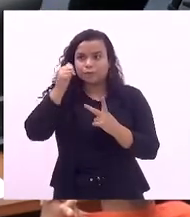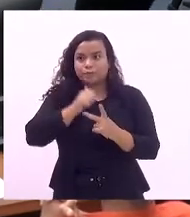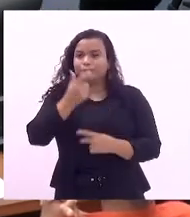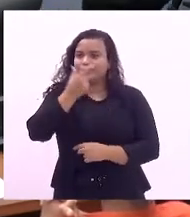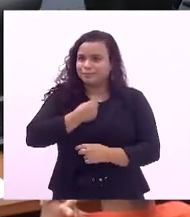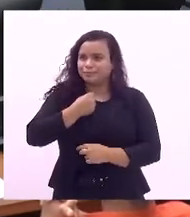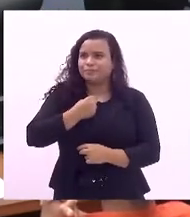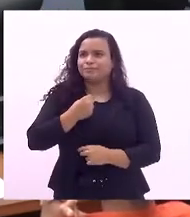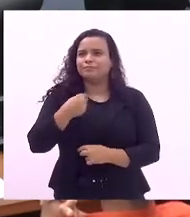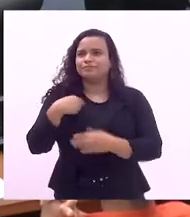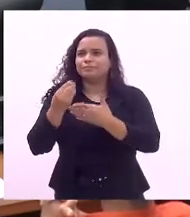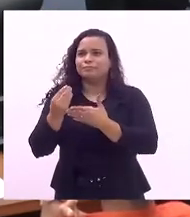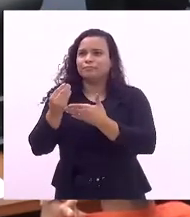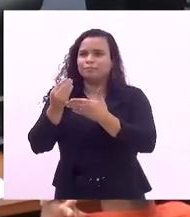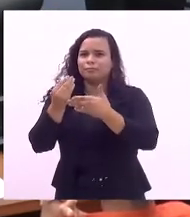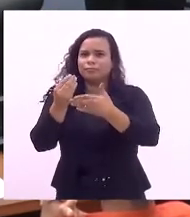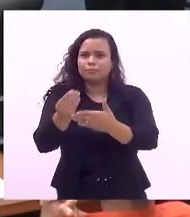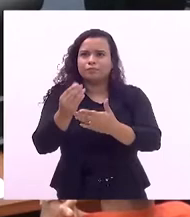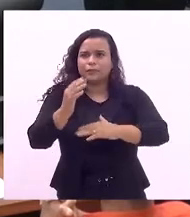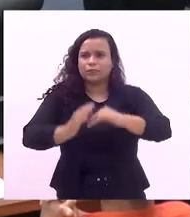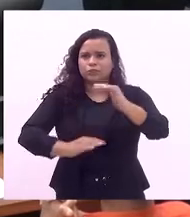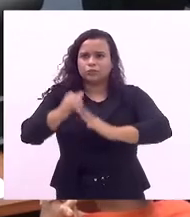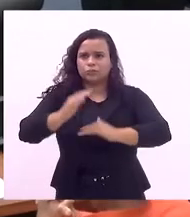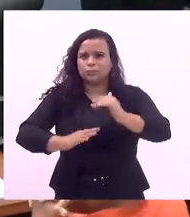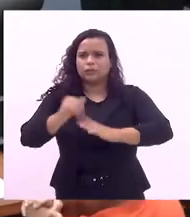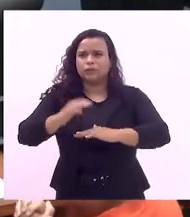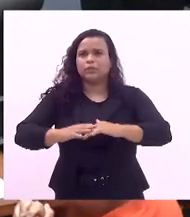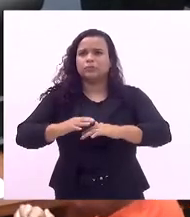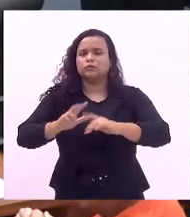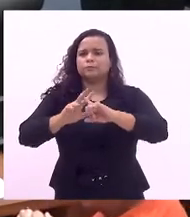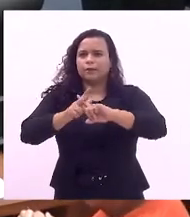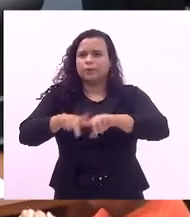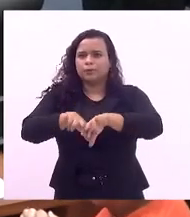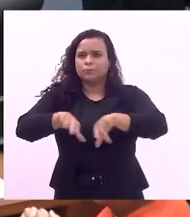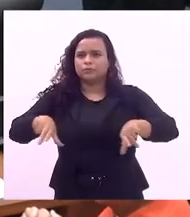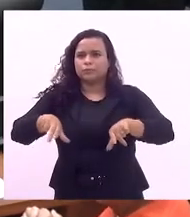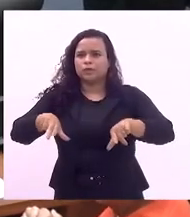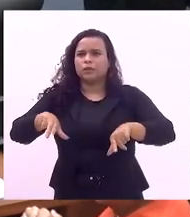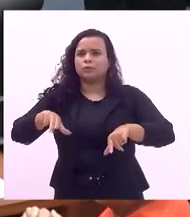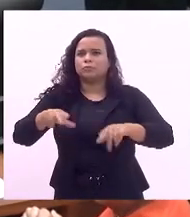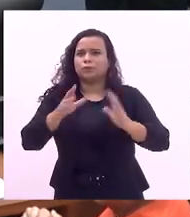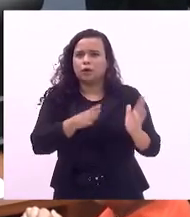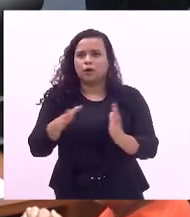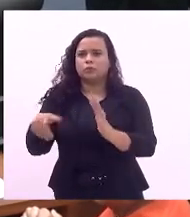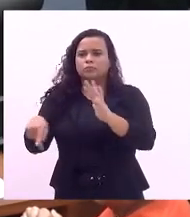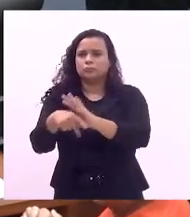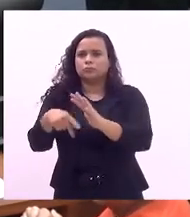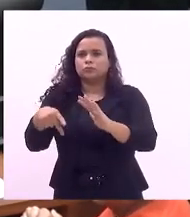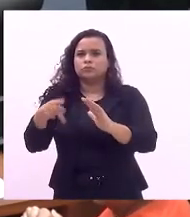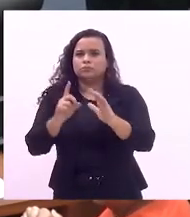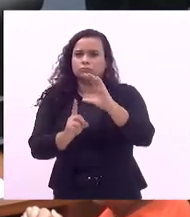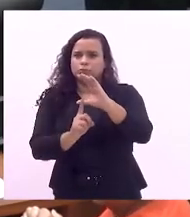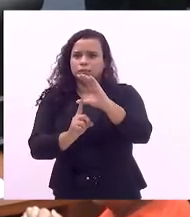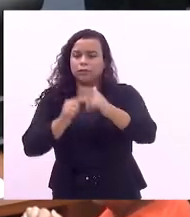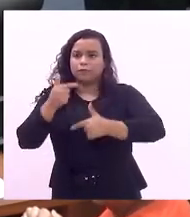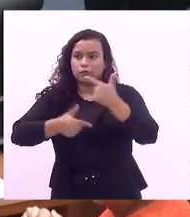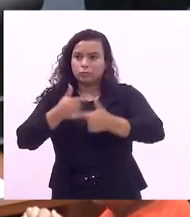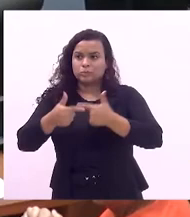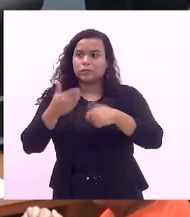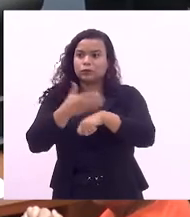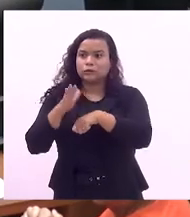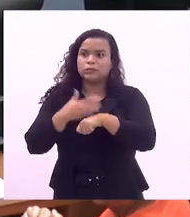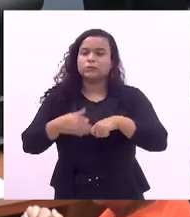quem compete municiar de instrumentos e ferramentas da ordem a capellans para o exercício de suas funções e atividades